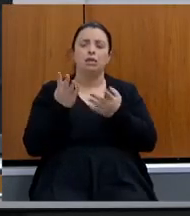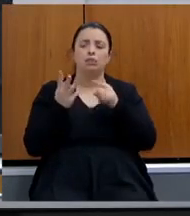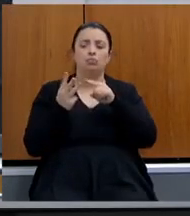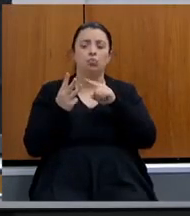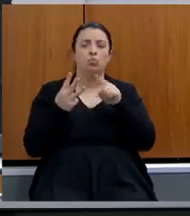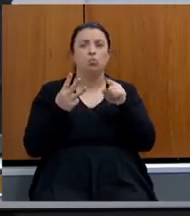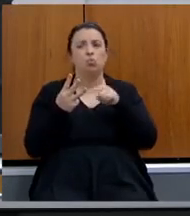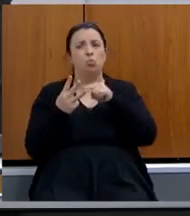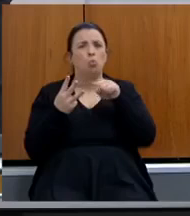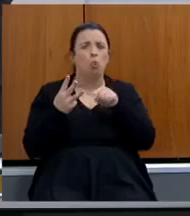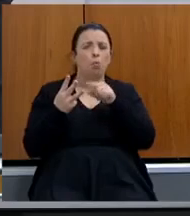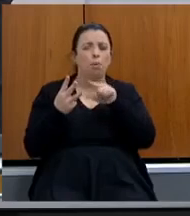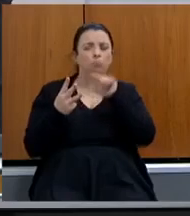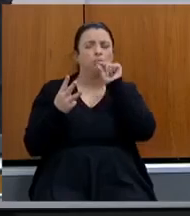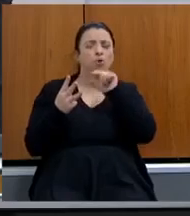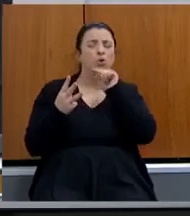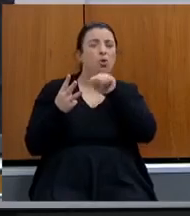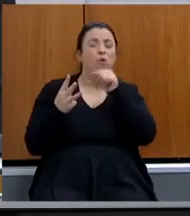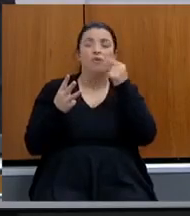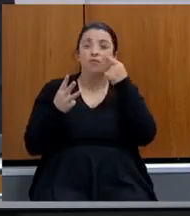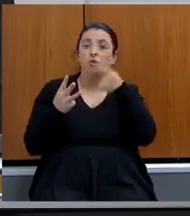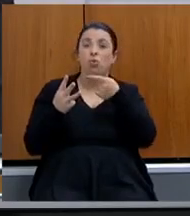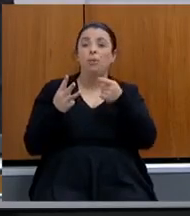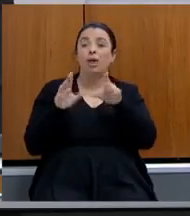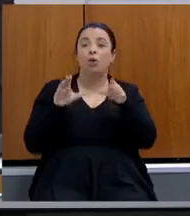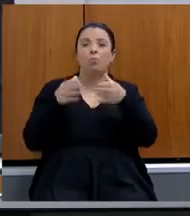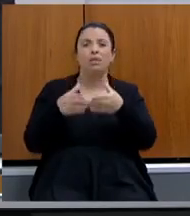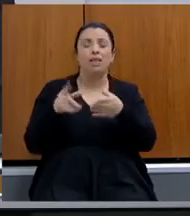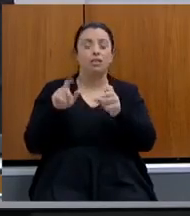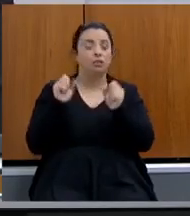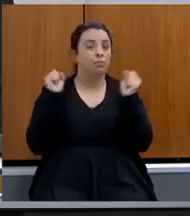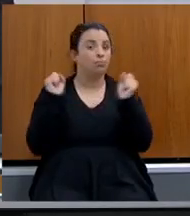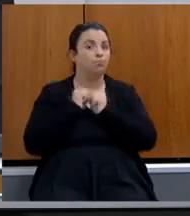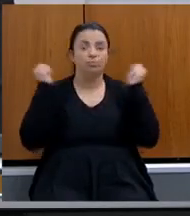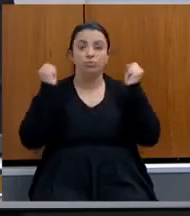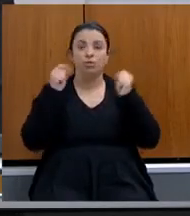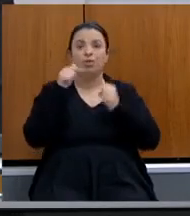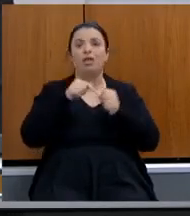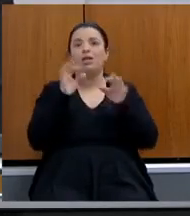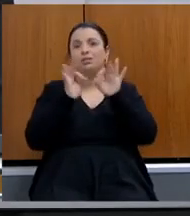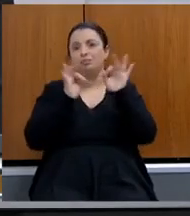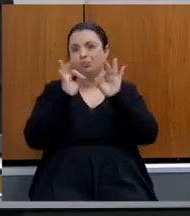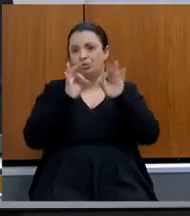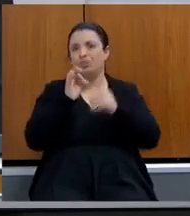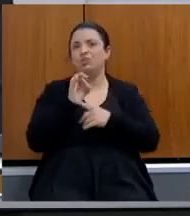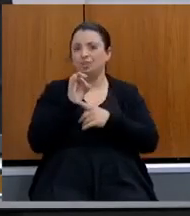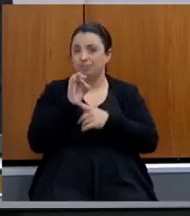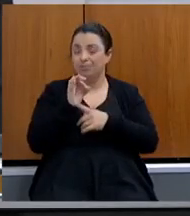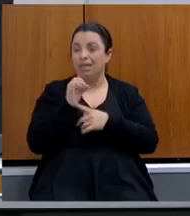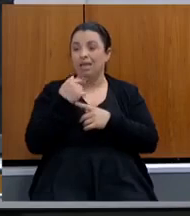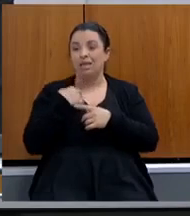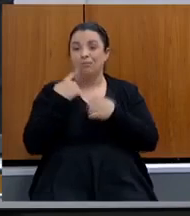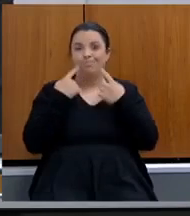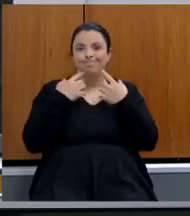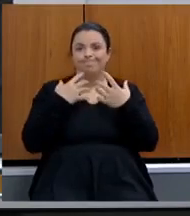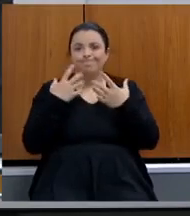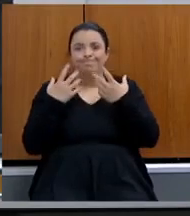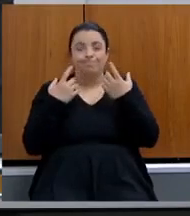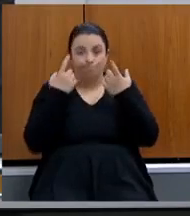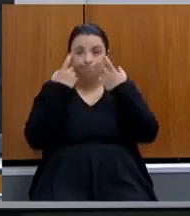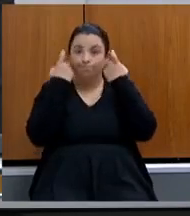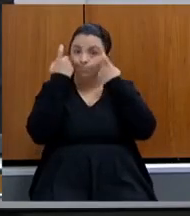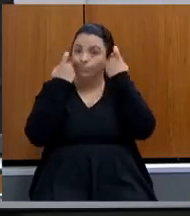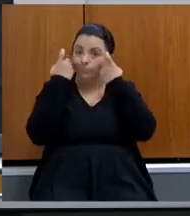tá muito claro que a comunidade toda está revoltada com projeto e isso deixa a gente um pouco preocupado porque